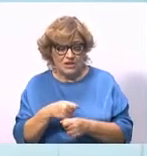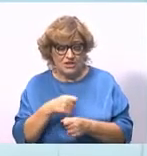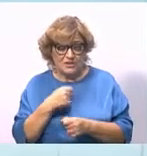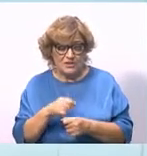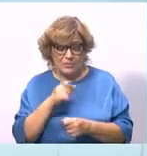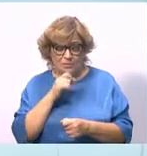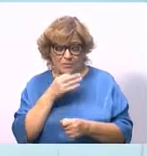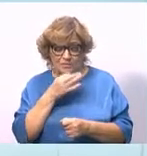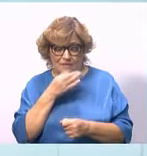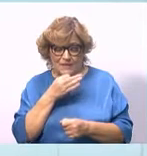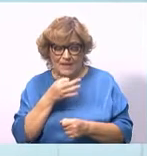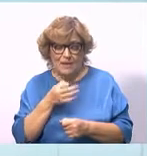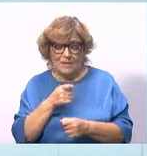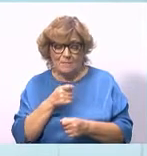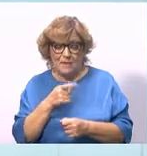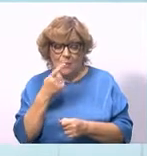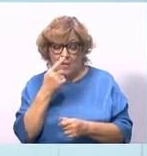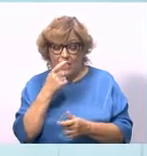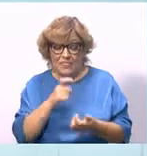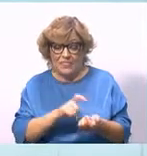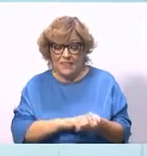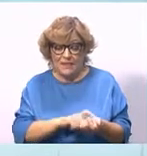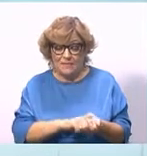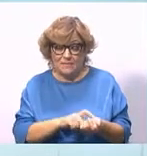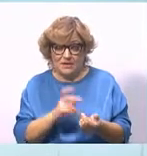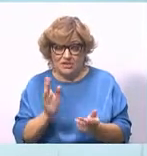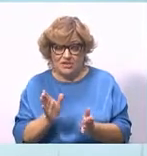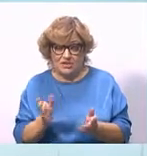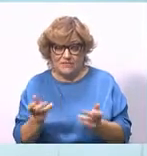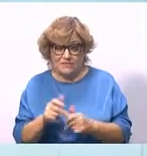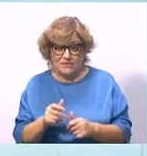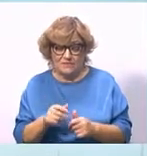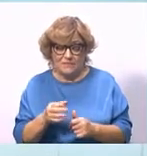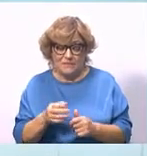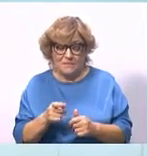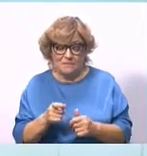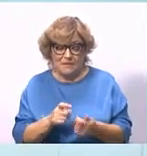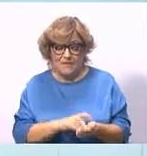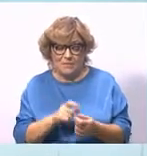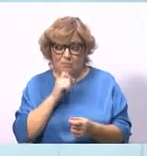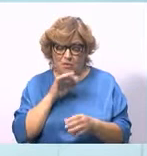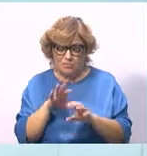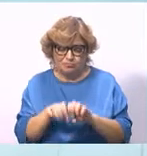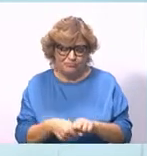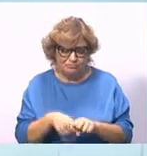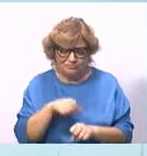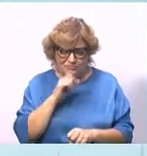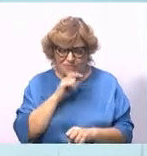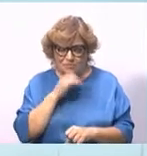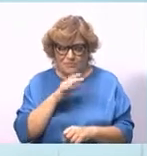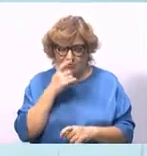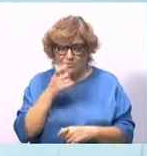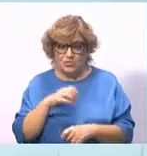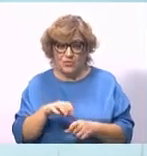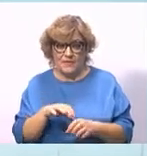poderemos falar no pé de um diabético, que também já me trouxe aqui o pé diabético, que pode ser uma catástrofe, mas para pessoas